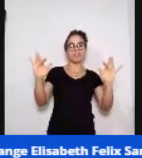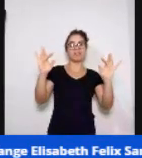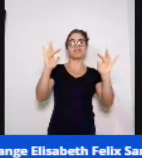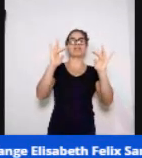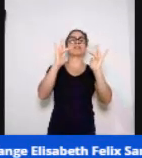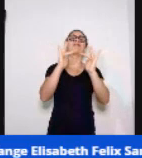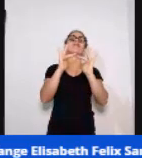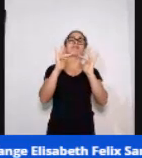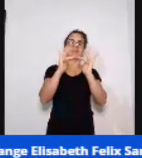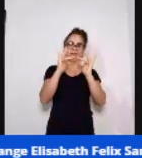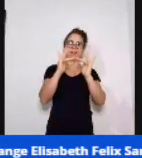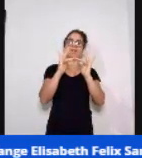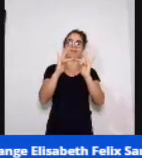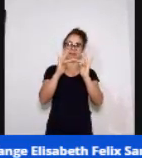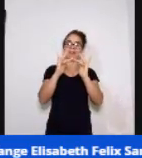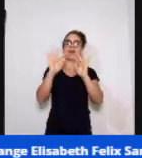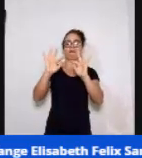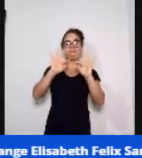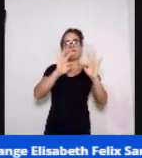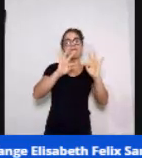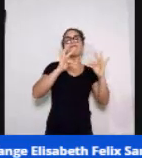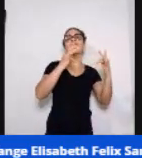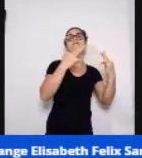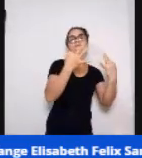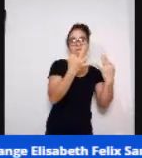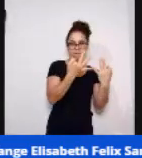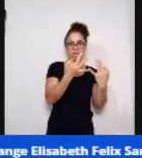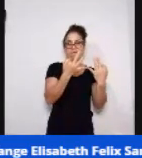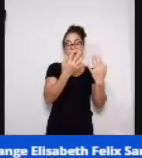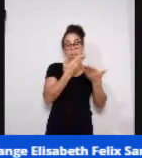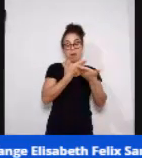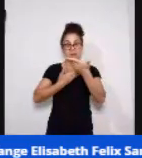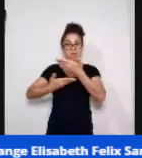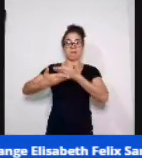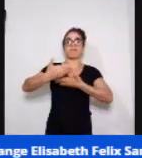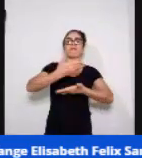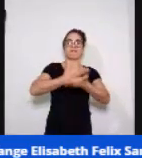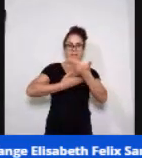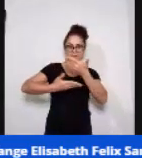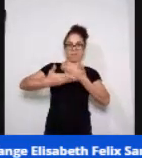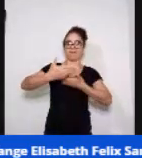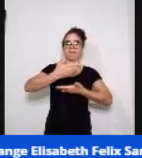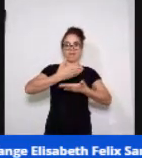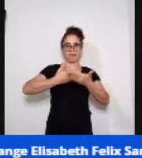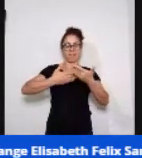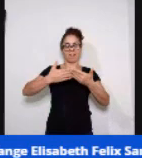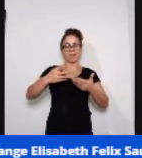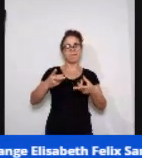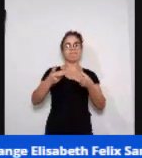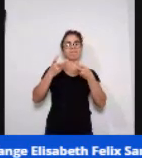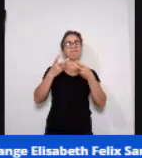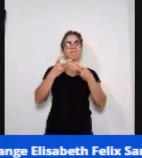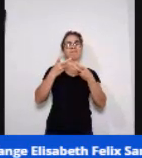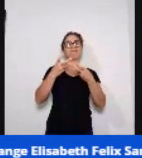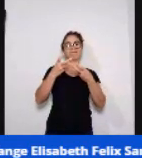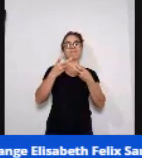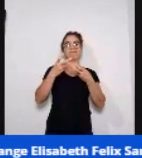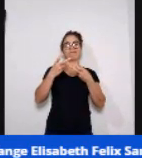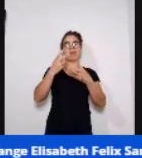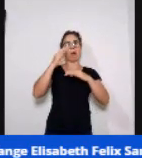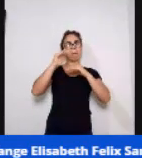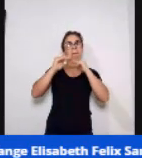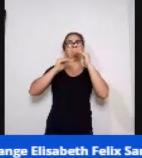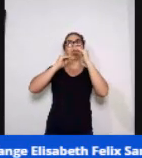que aos poucos as parcerias foram ficando ainda maiores. Por quê? A gente